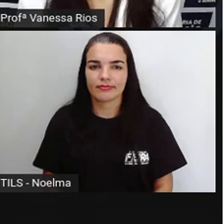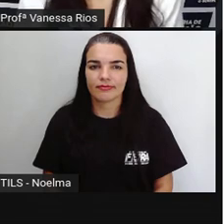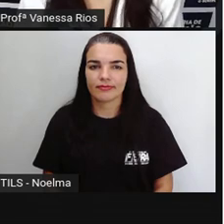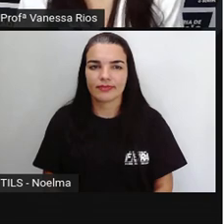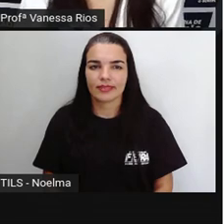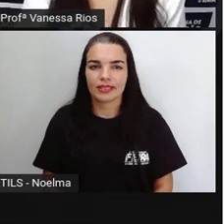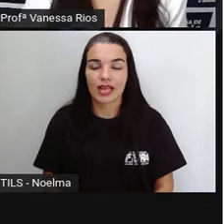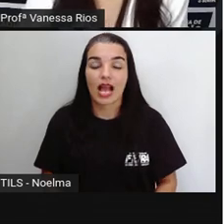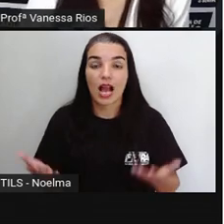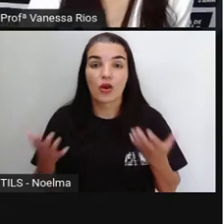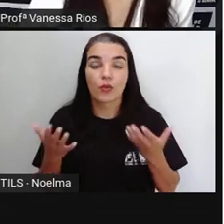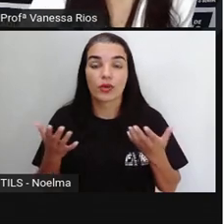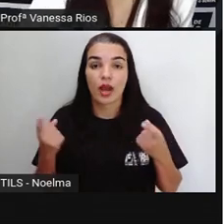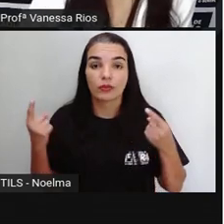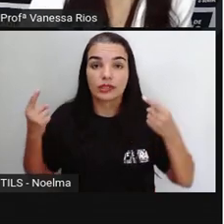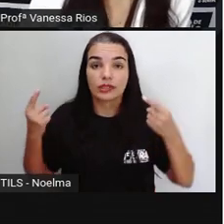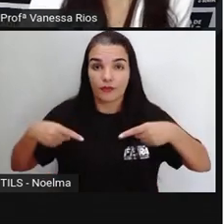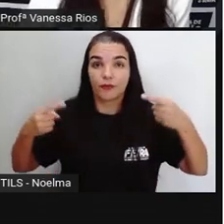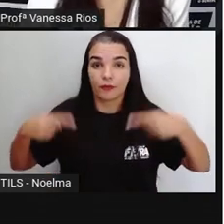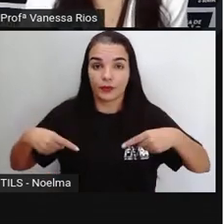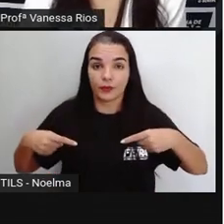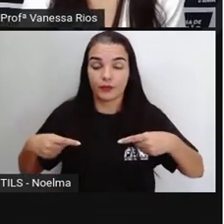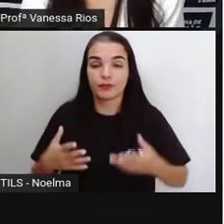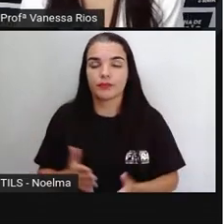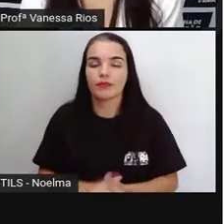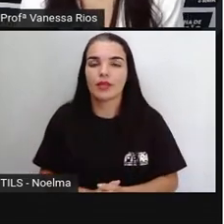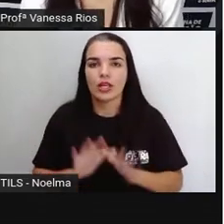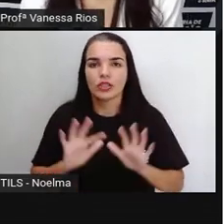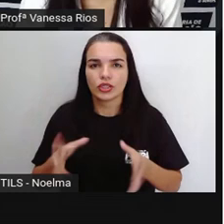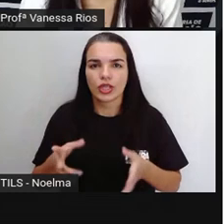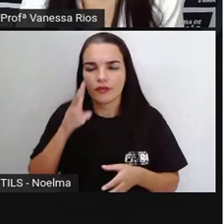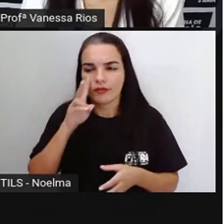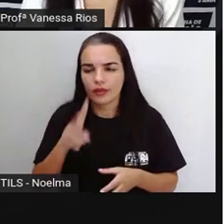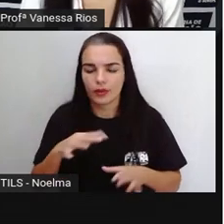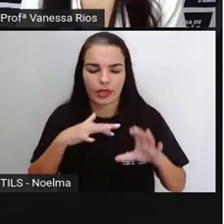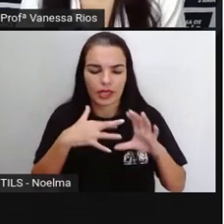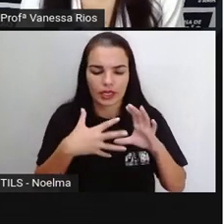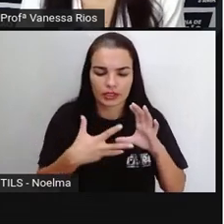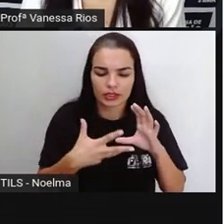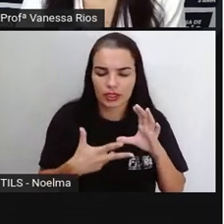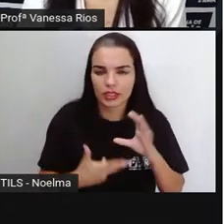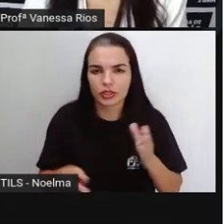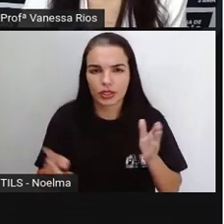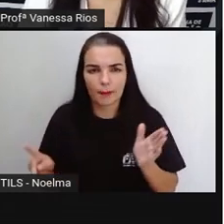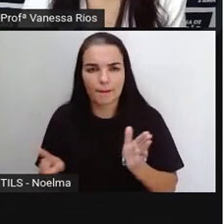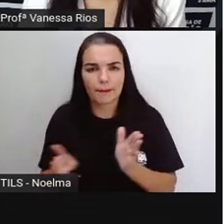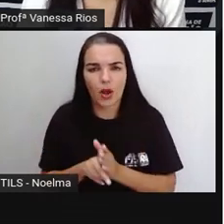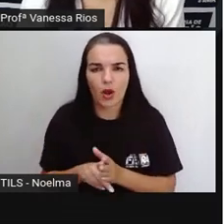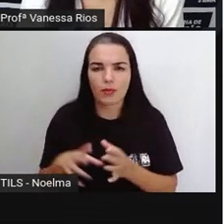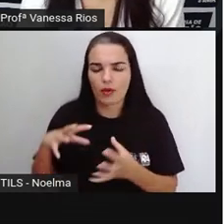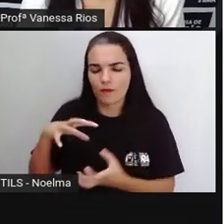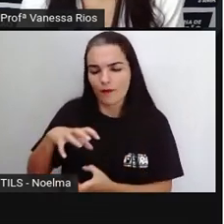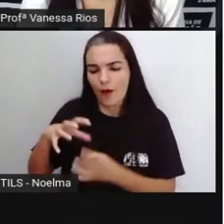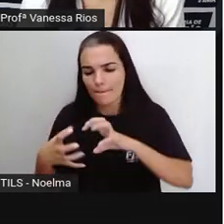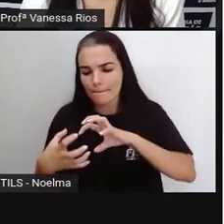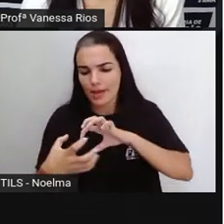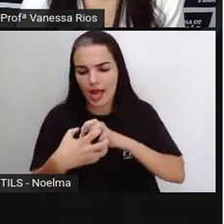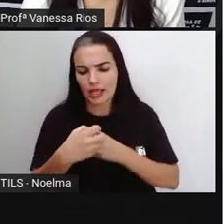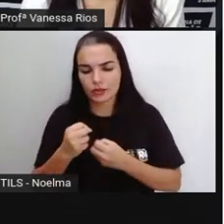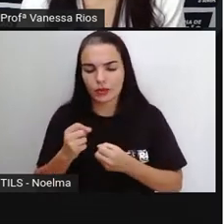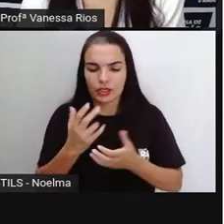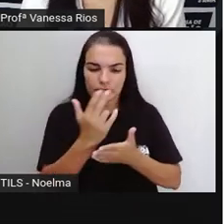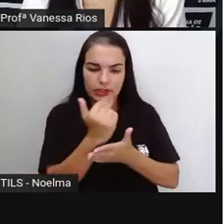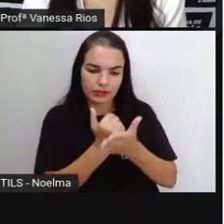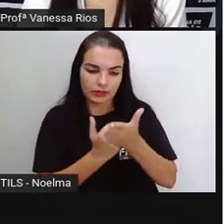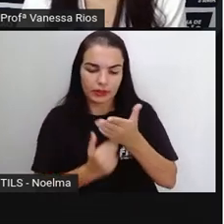E agora a gente vai para o nosso desafio, percebendo aí as características, percebendo o formato das figuras bidimensionais,